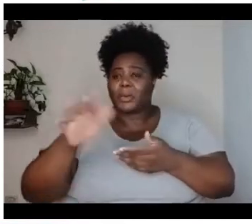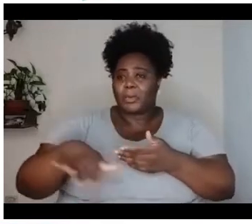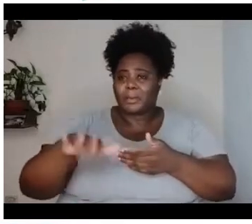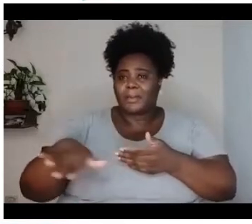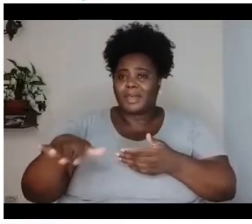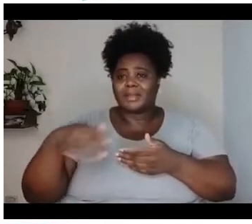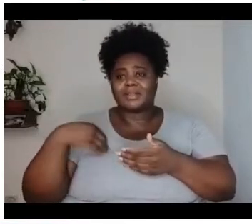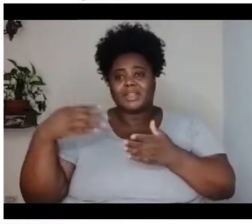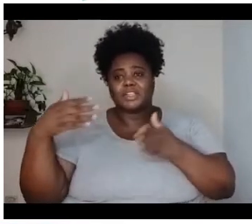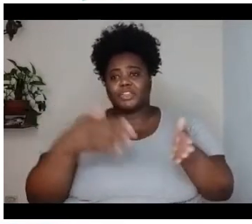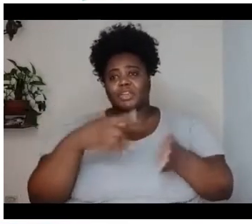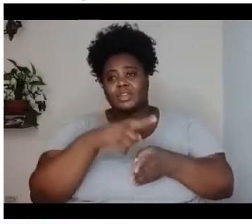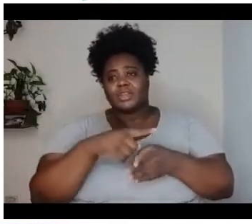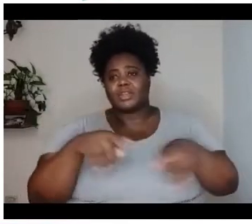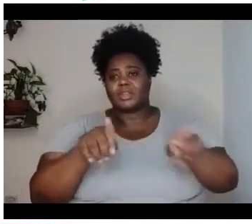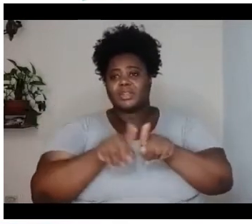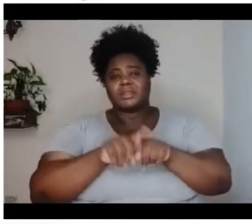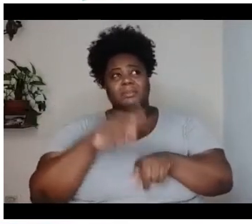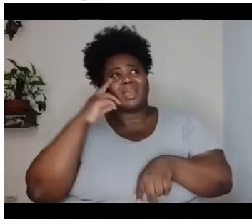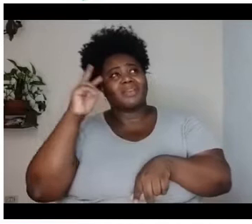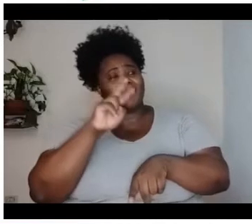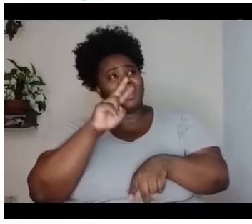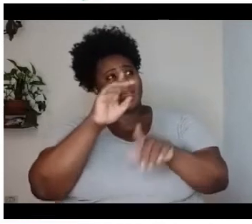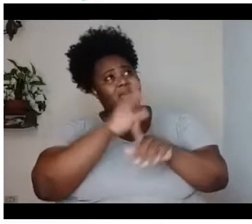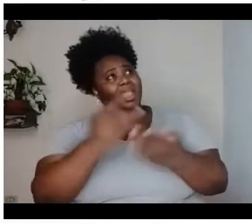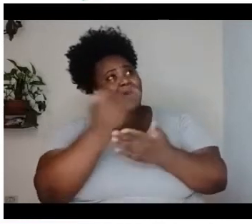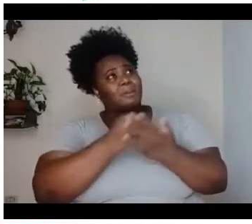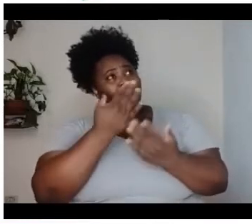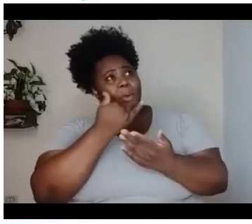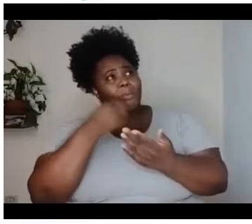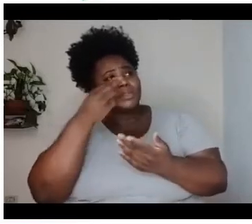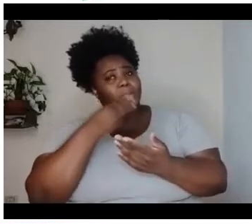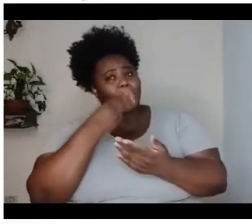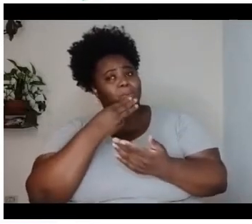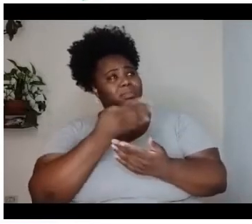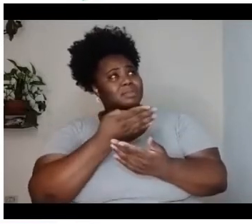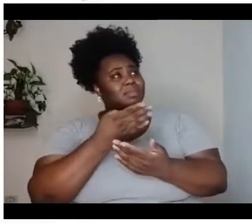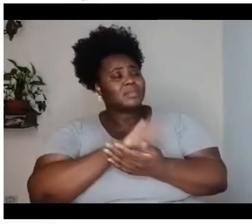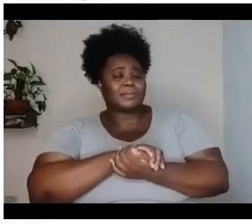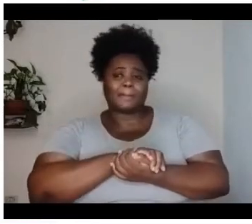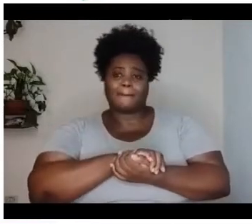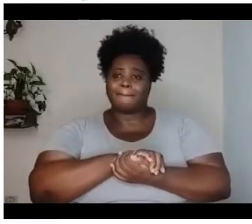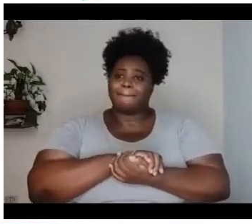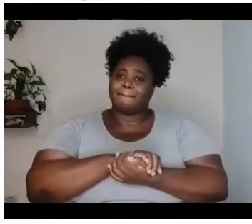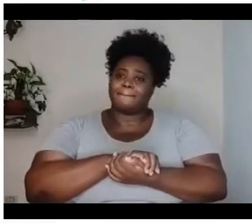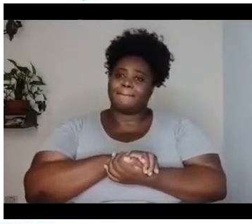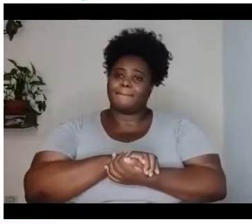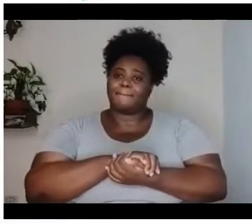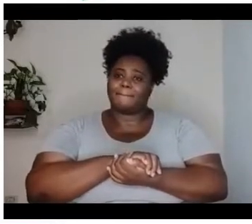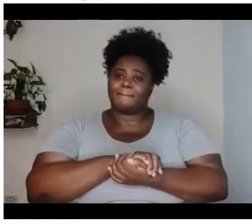chegando, né, também se depara com aquela imagem daquele policial comendo doce. E ele, na hora, ele tem um ar